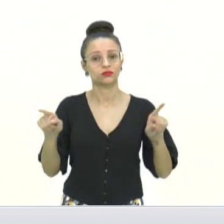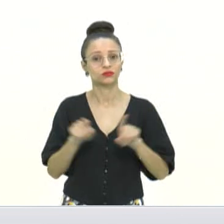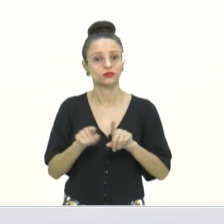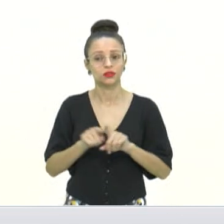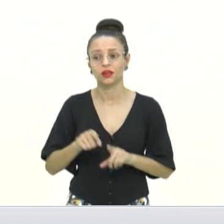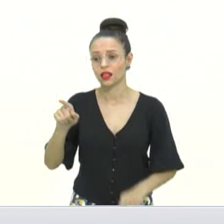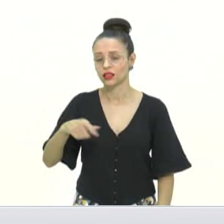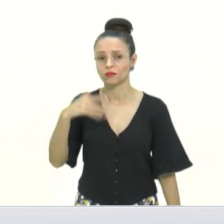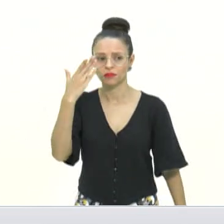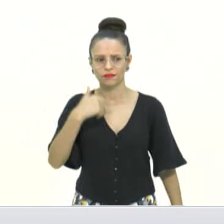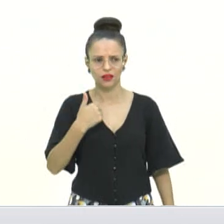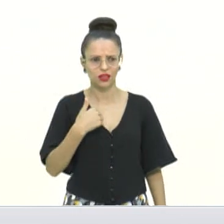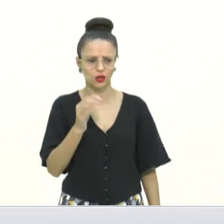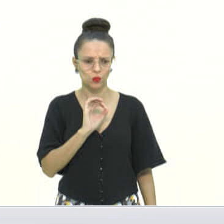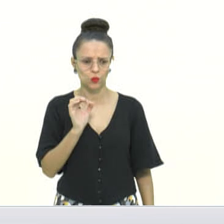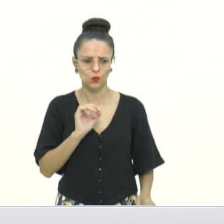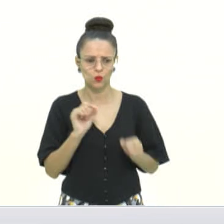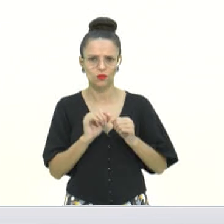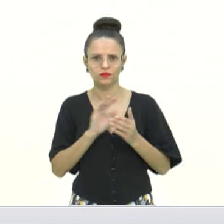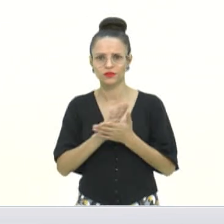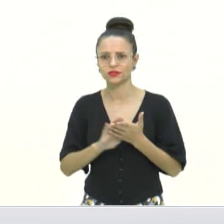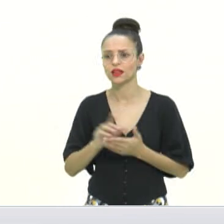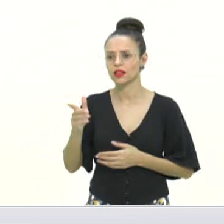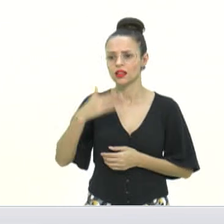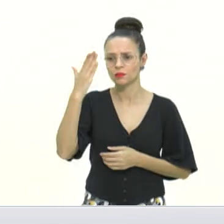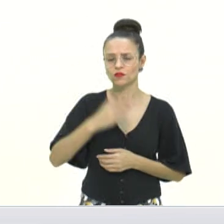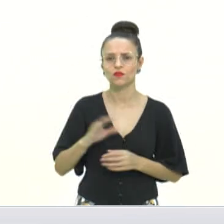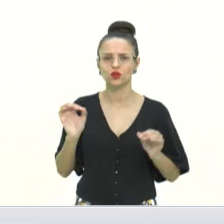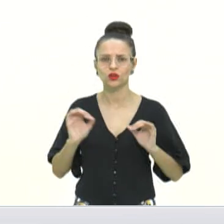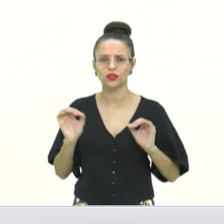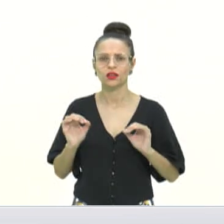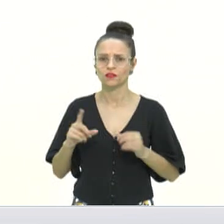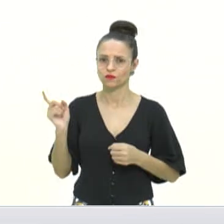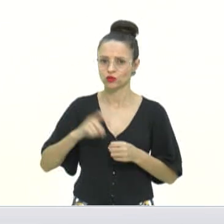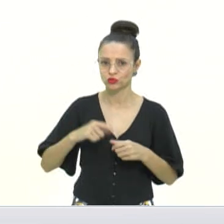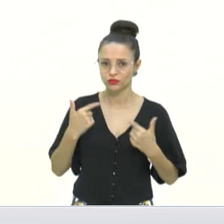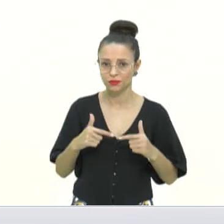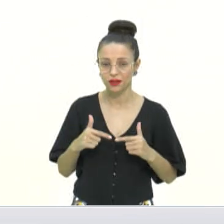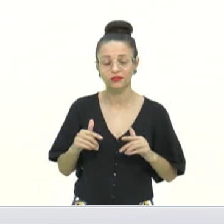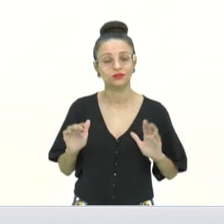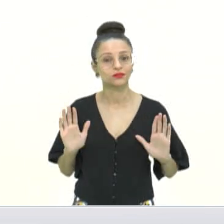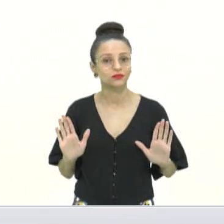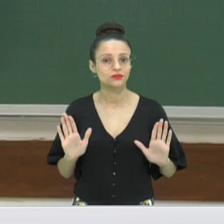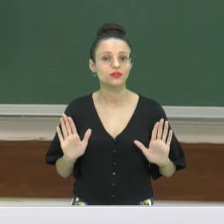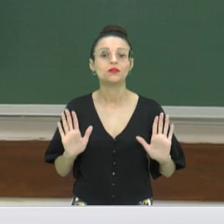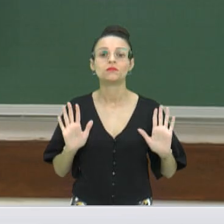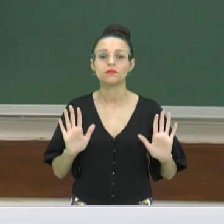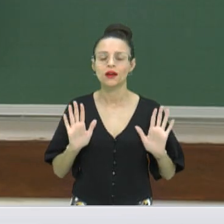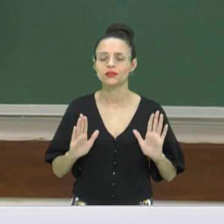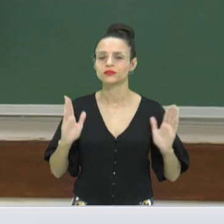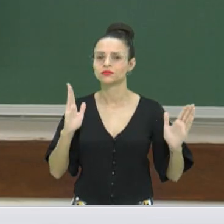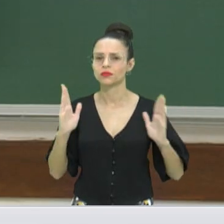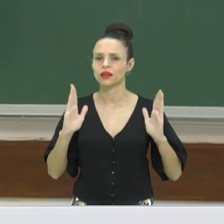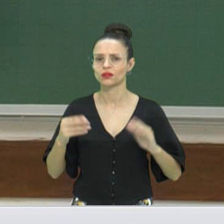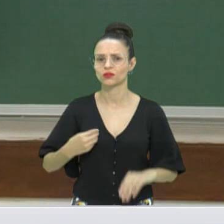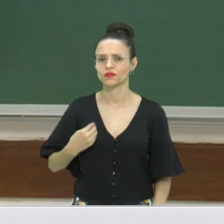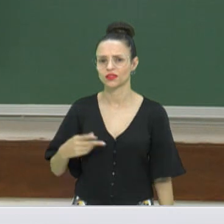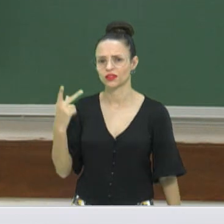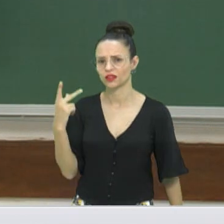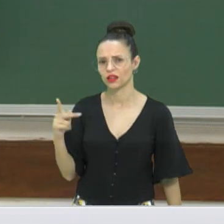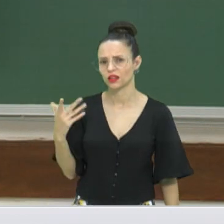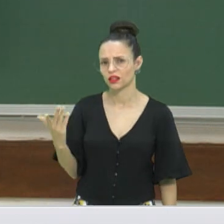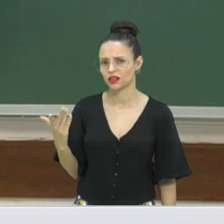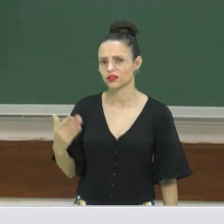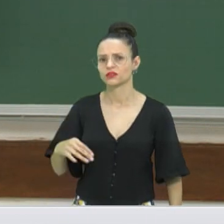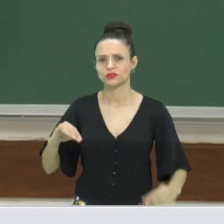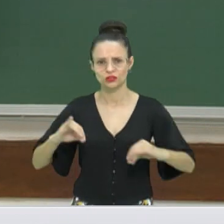ela prove a sua inocência. Ah, mas aí ela provou que está inocente, voltou para o trabalho. E o período de vida dessa pessoa?